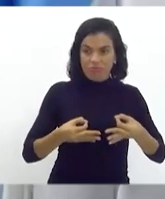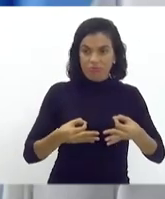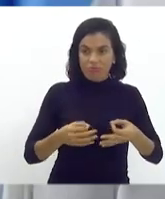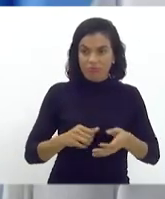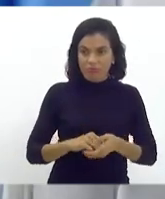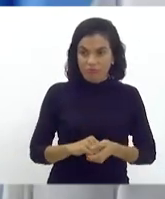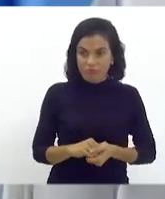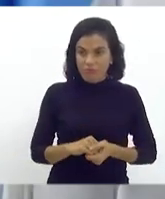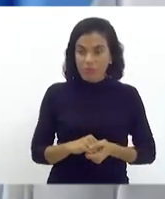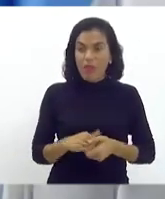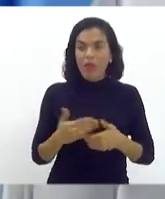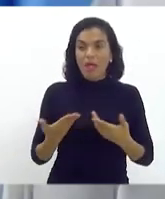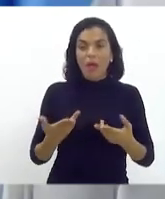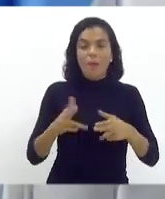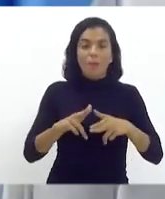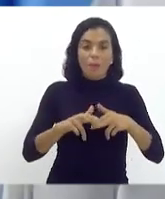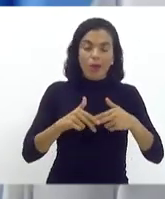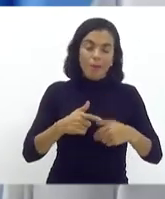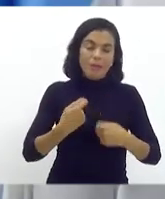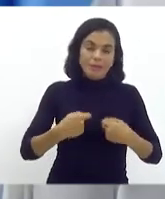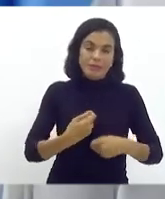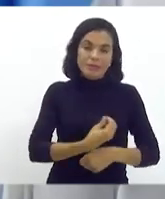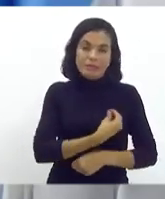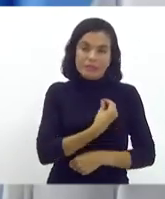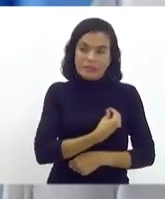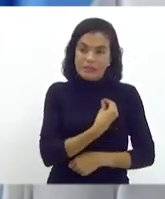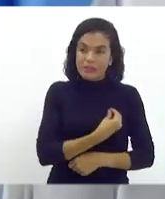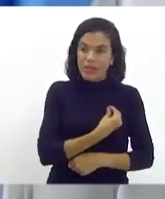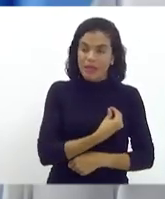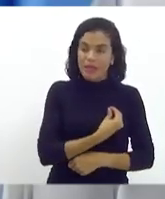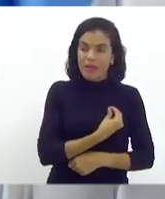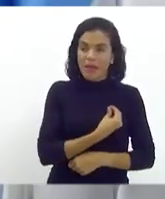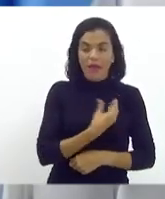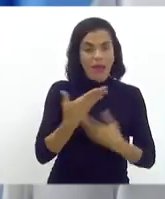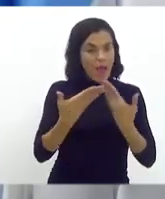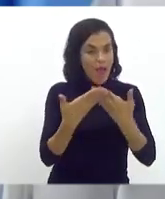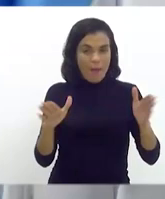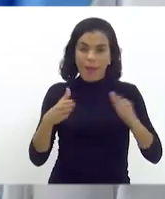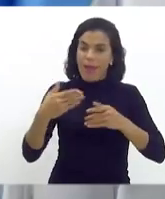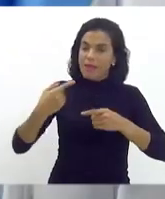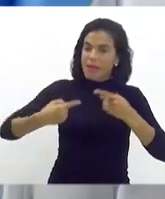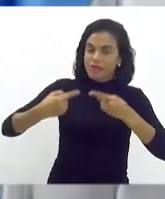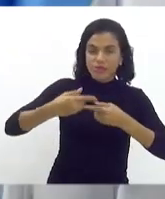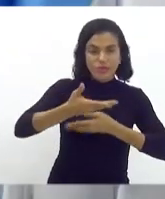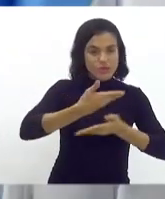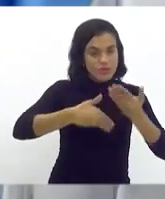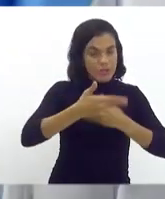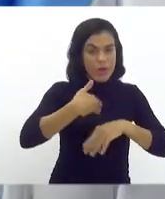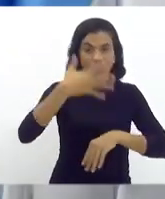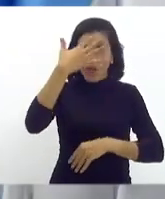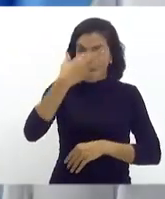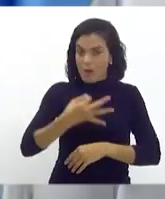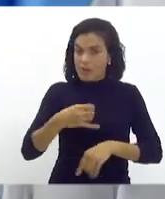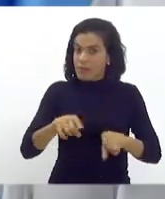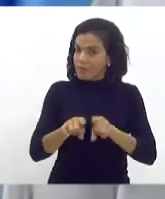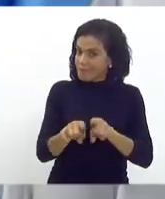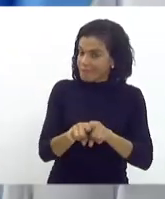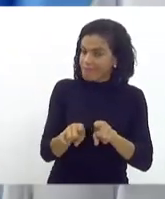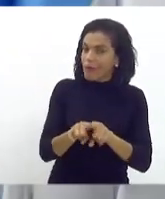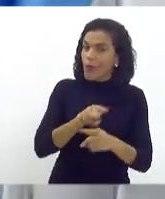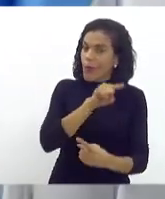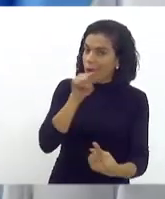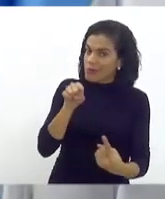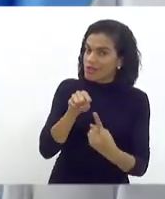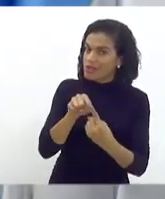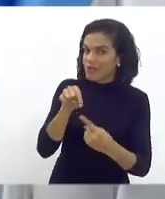fundamental que isso esteja aberta a discussão mas a compreensão também do